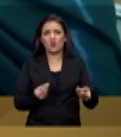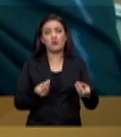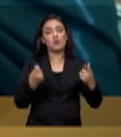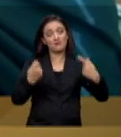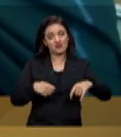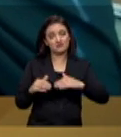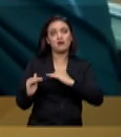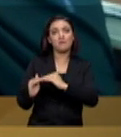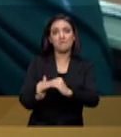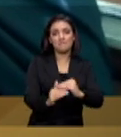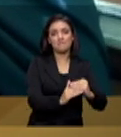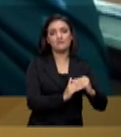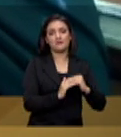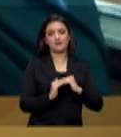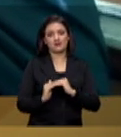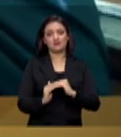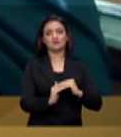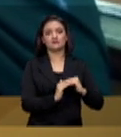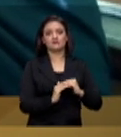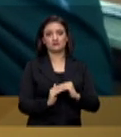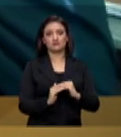Não tenho como, presidente,